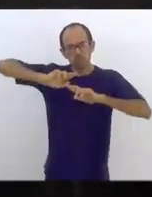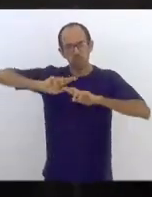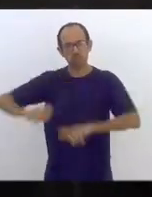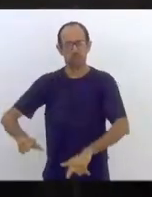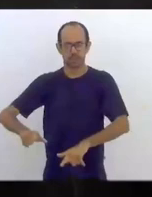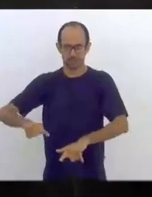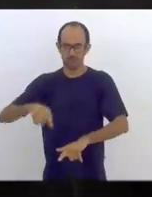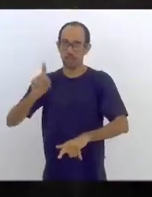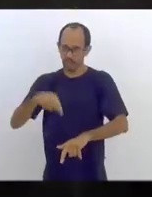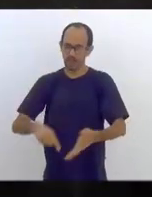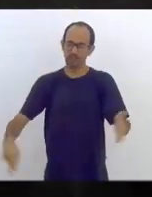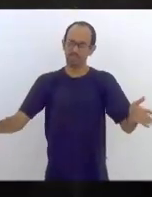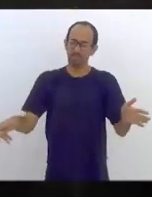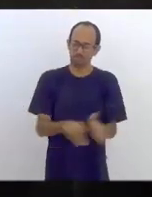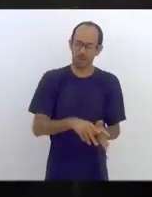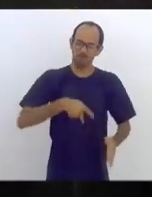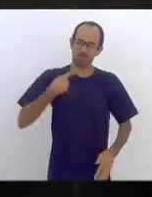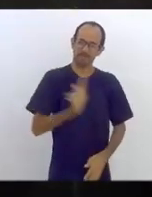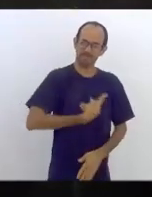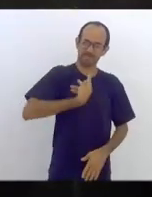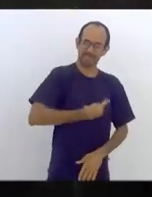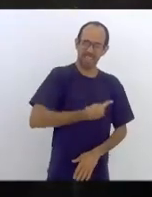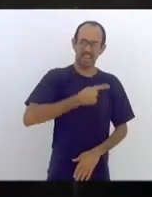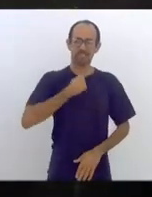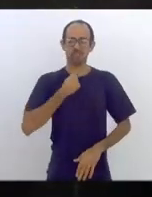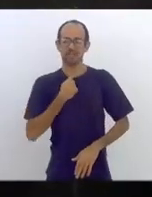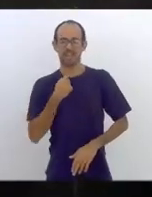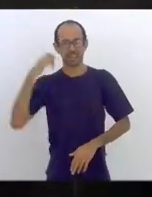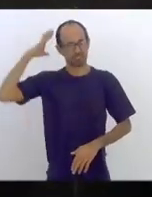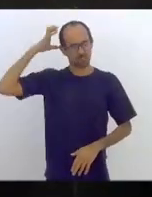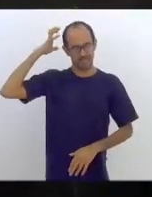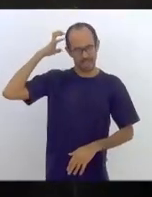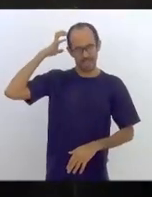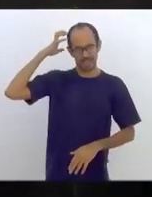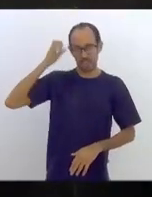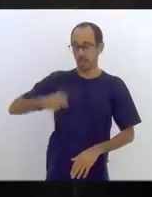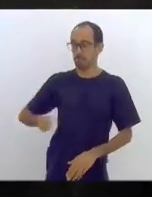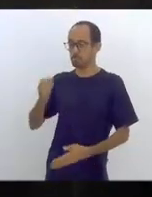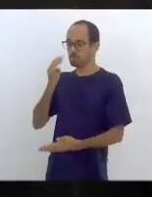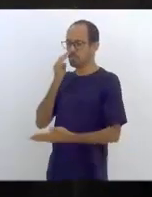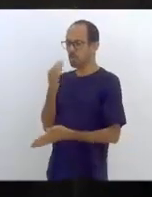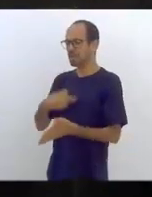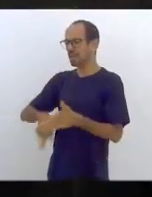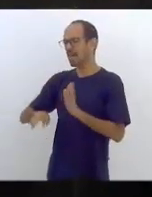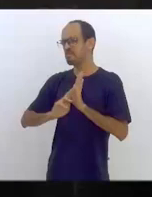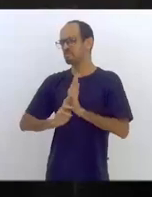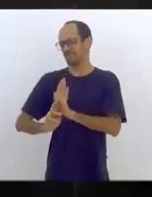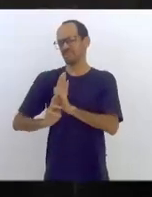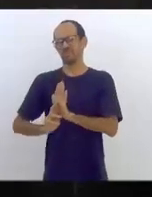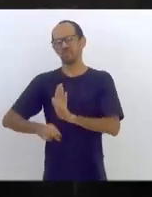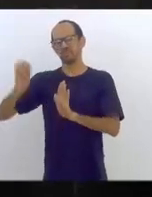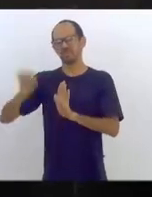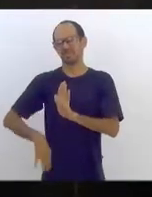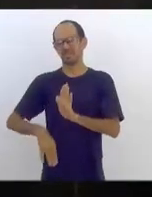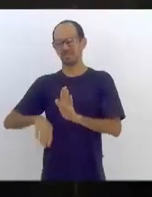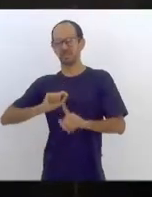que isso estava incorporado em Marielle. E acho que Mônica representou, sim, de uma maneira muito,